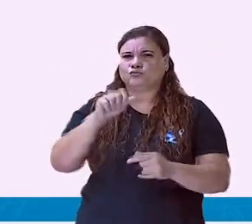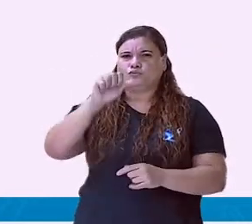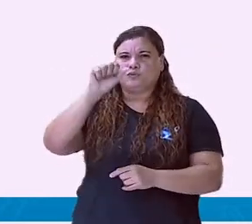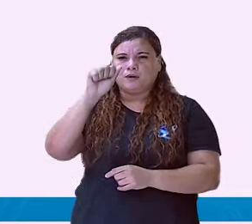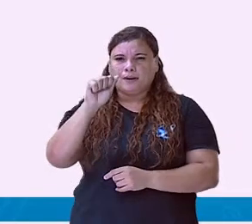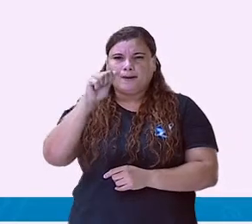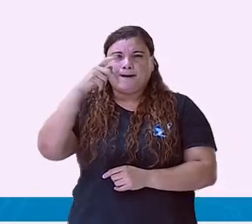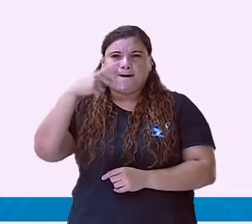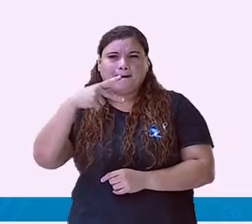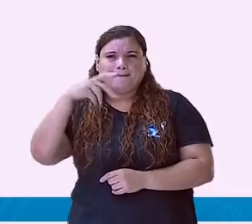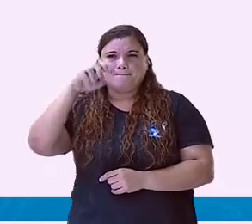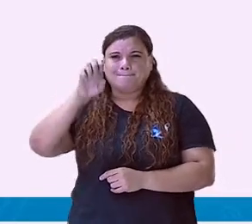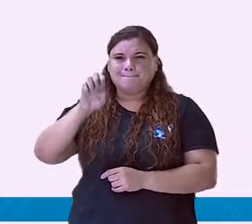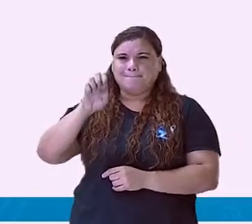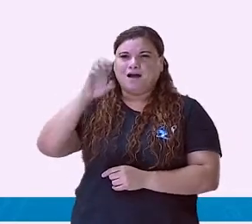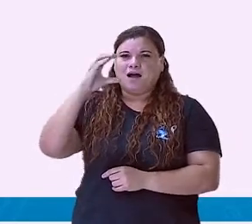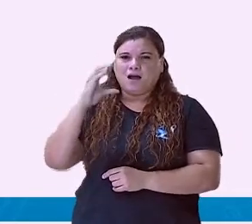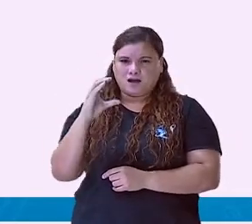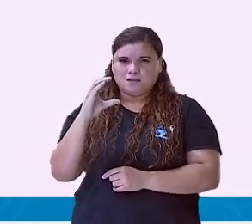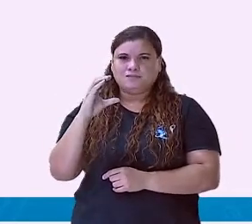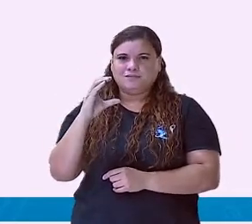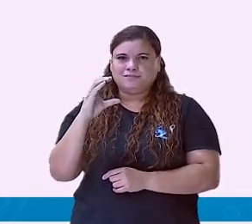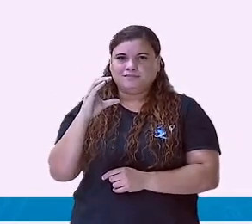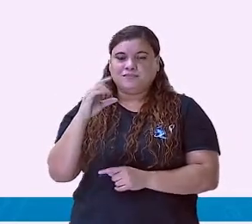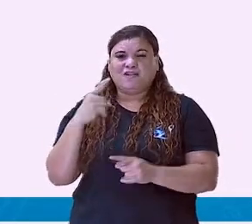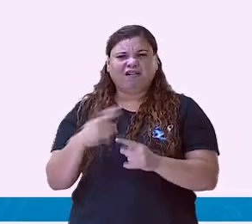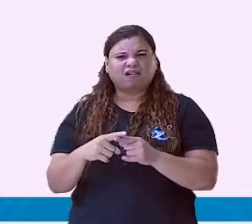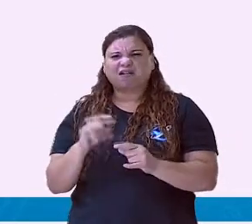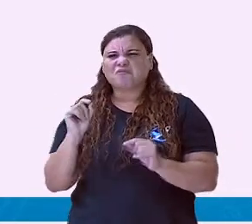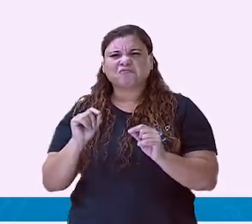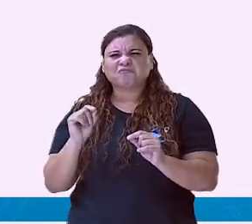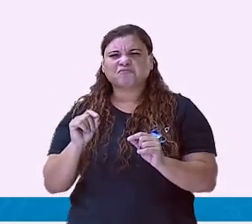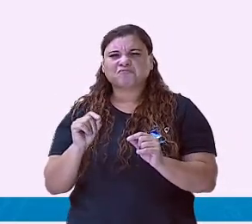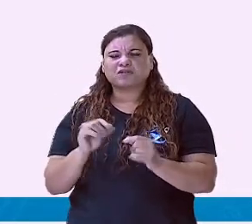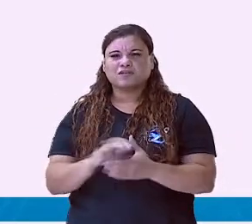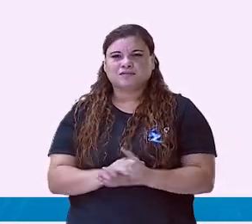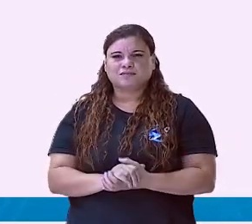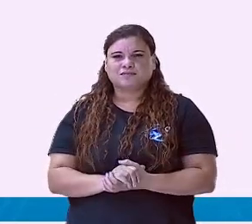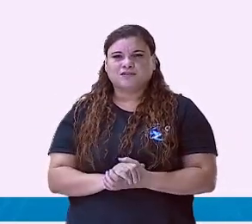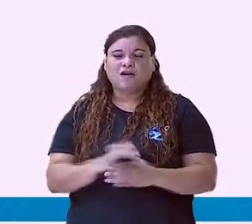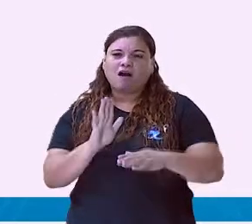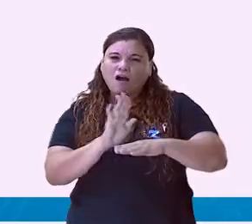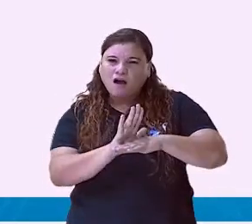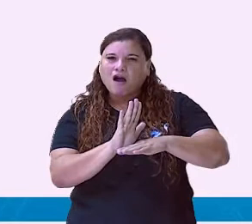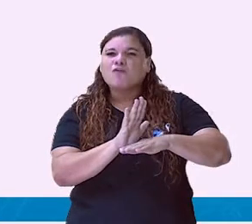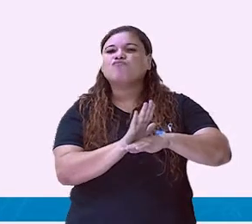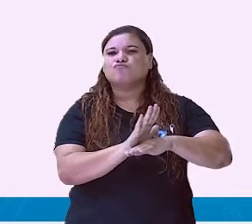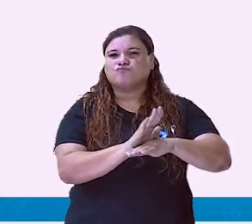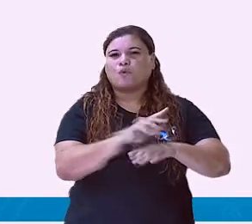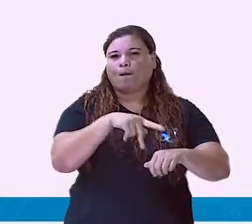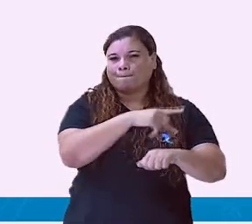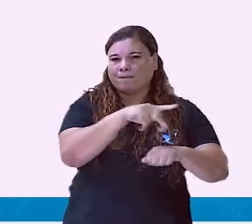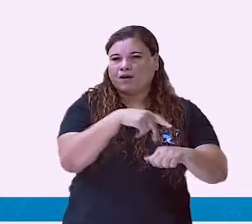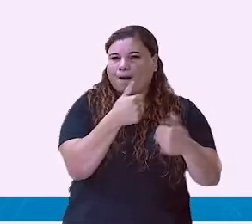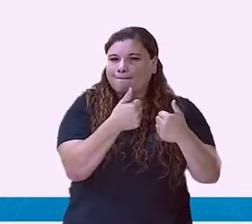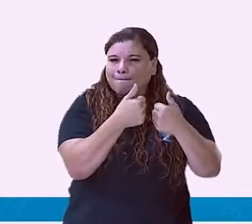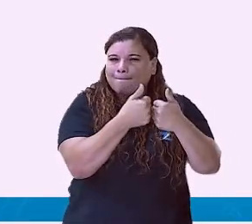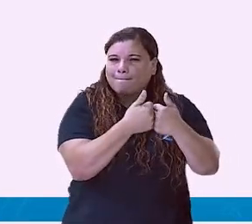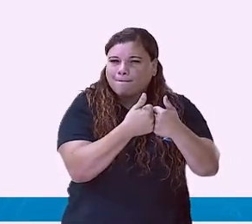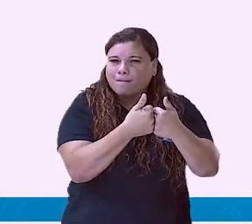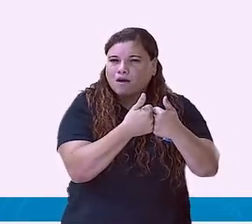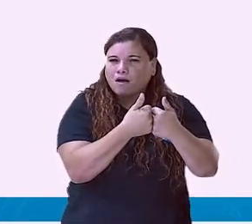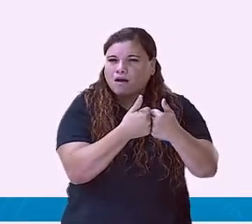a cooperação entre os países ali da Ásia banhados pelo Oceano Pacífico. Ok?